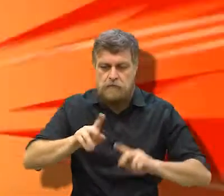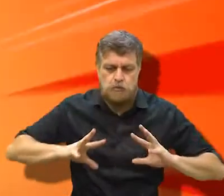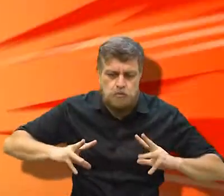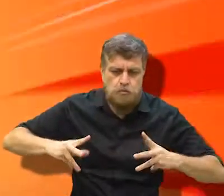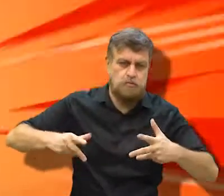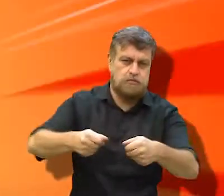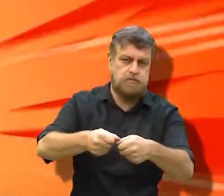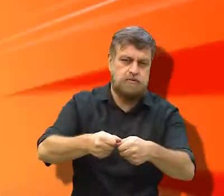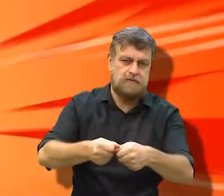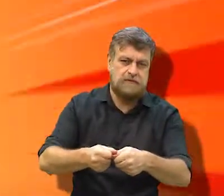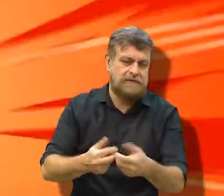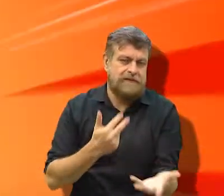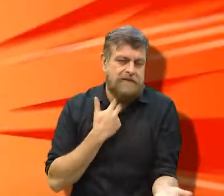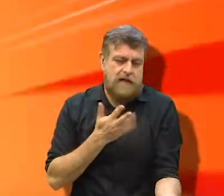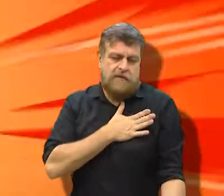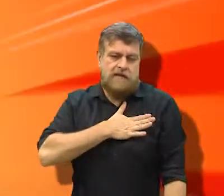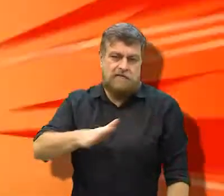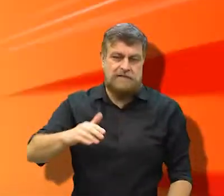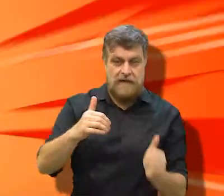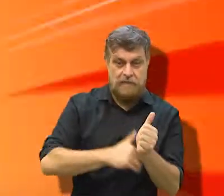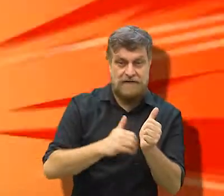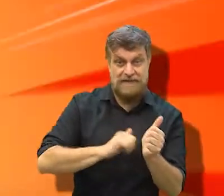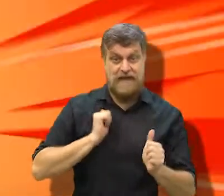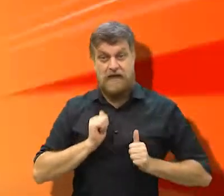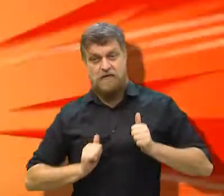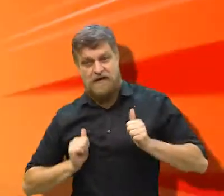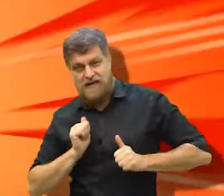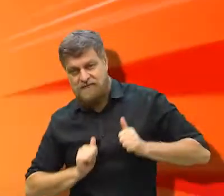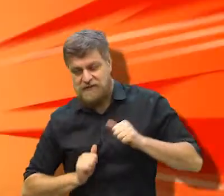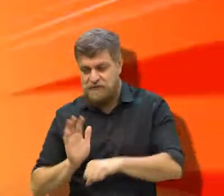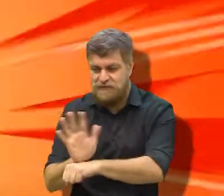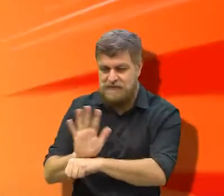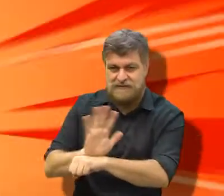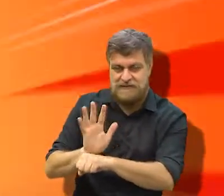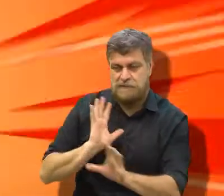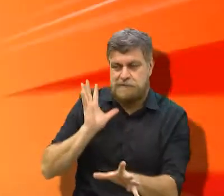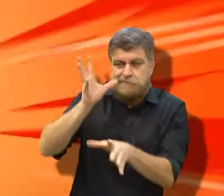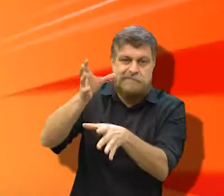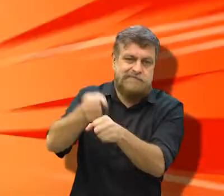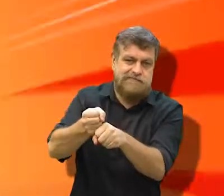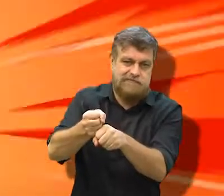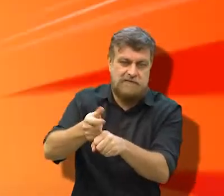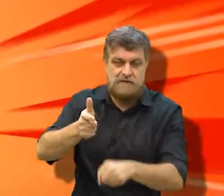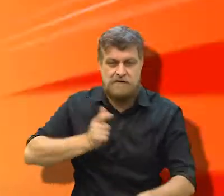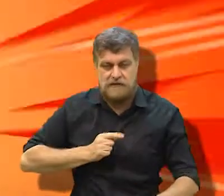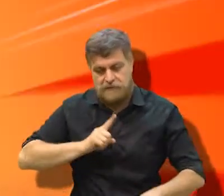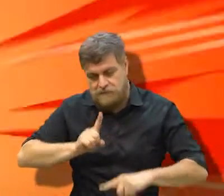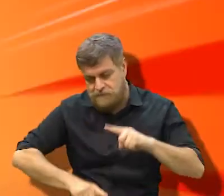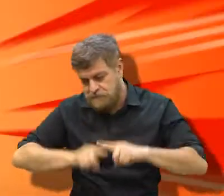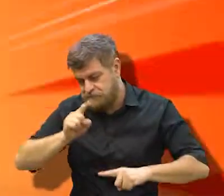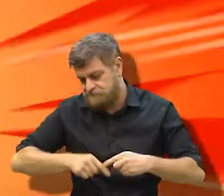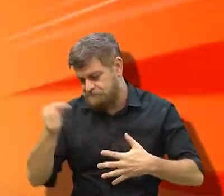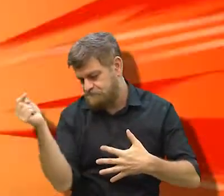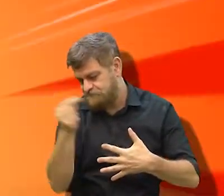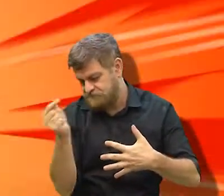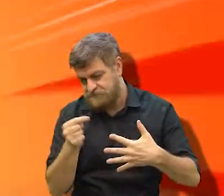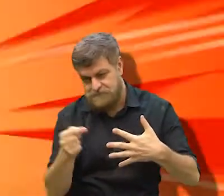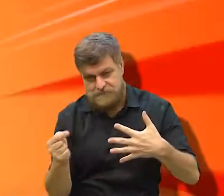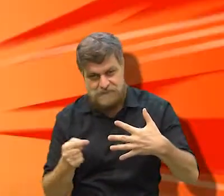público grande. E não tem como não gostar. Mistério, aventura, cinema, não tem. São elementos que